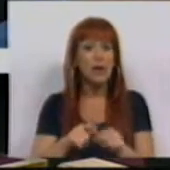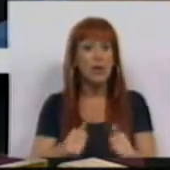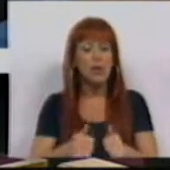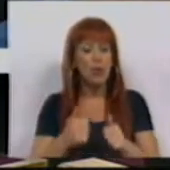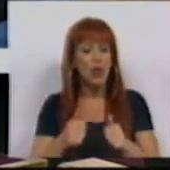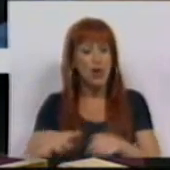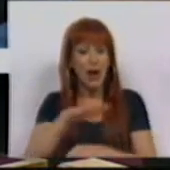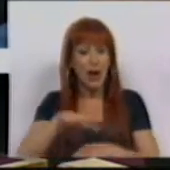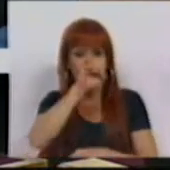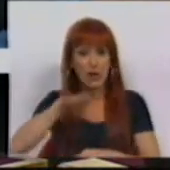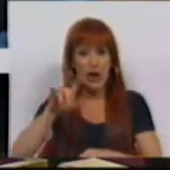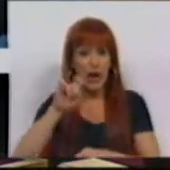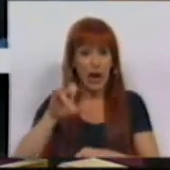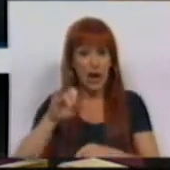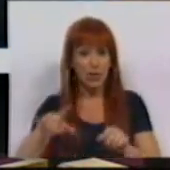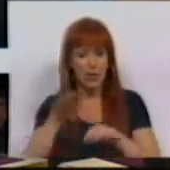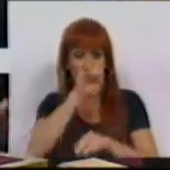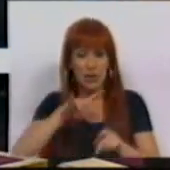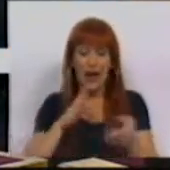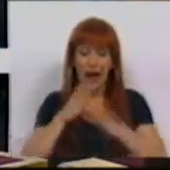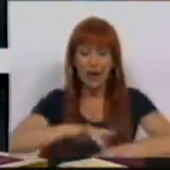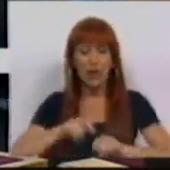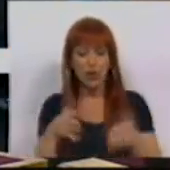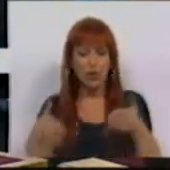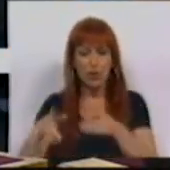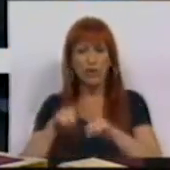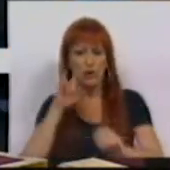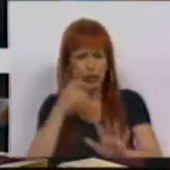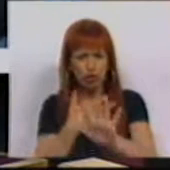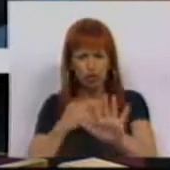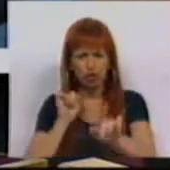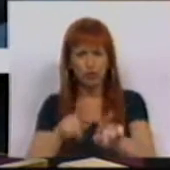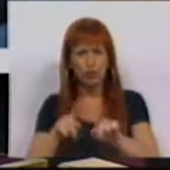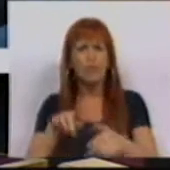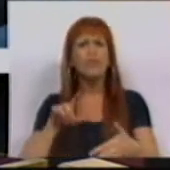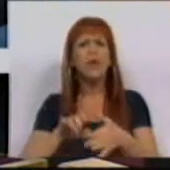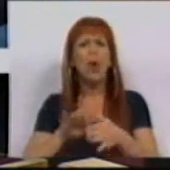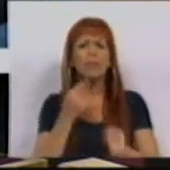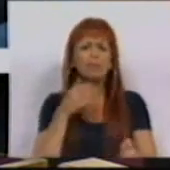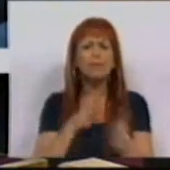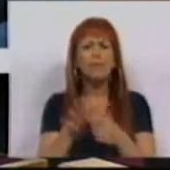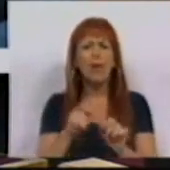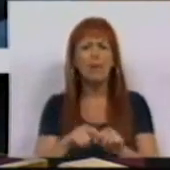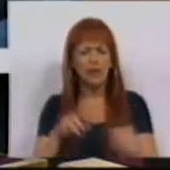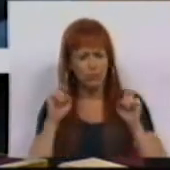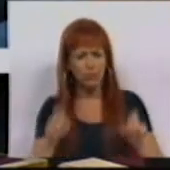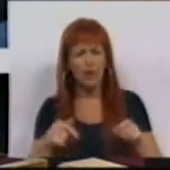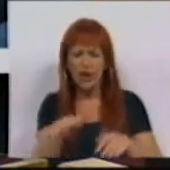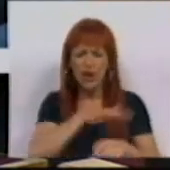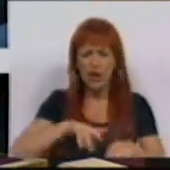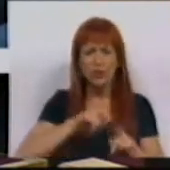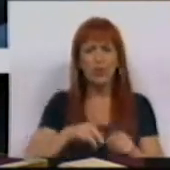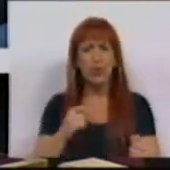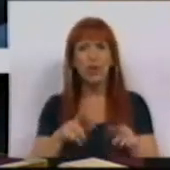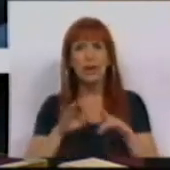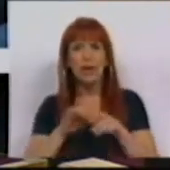estado ambiental e ecológico, nomeadamente através de uma estratégia de salvaguarda que passe por uma utilização mais racional daquele espaço,